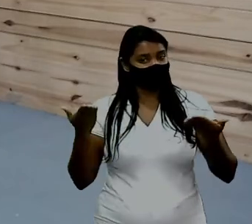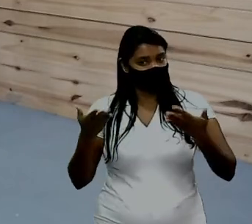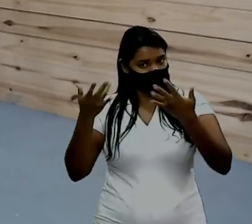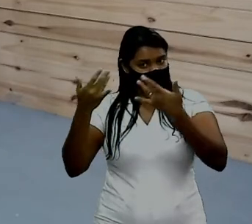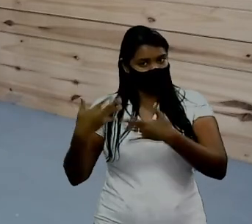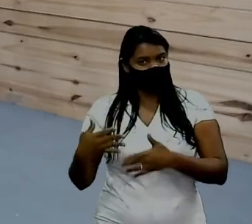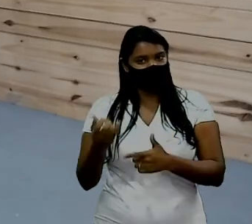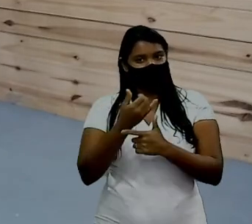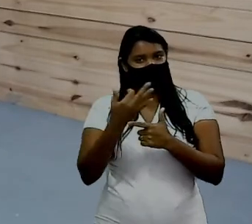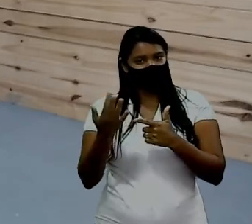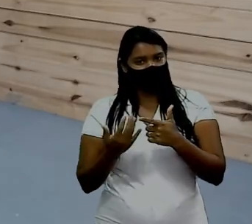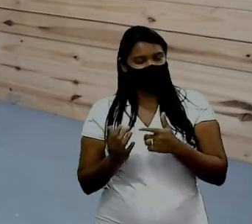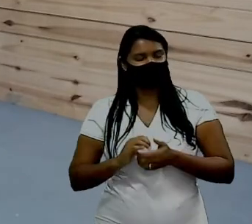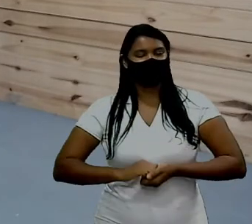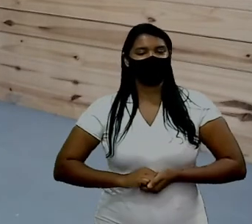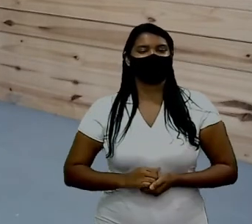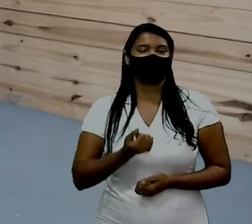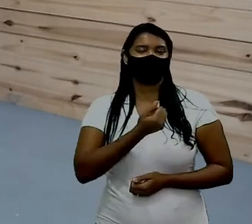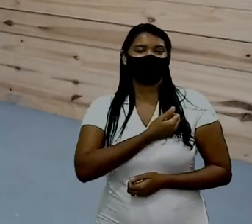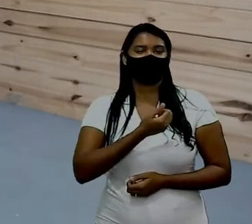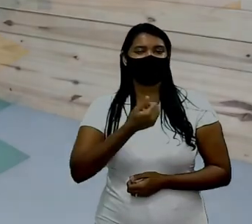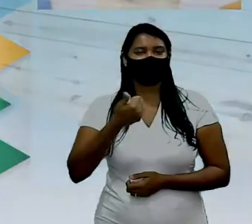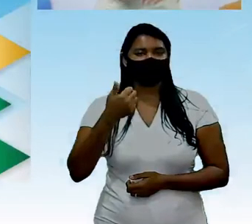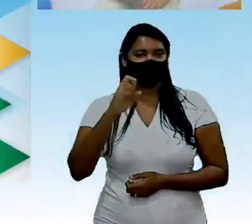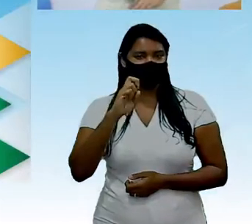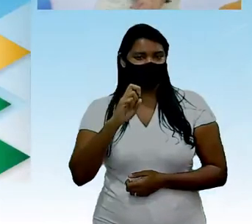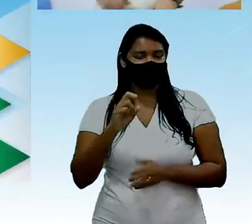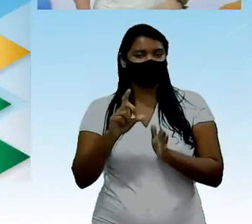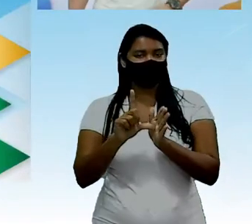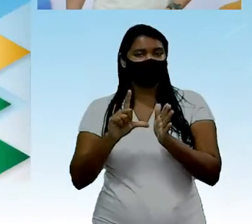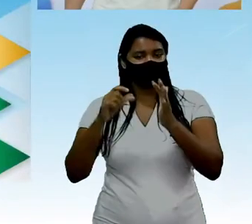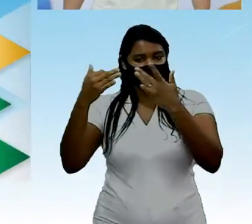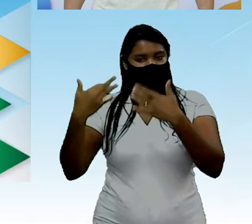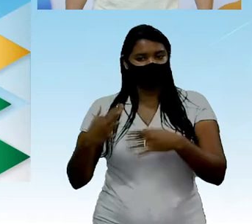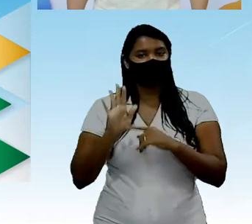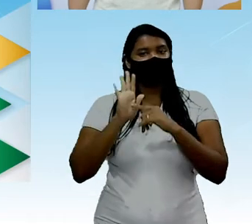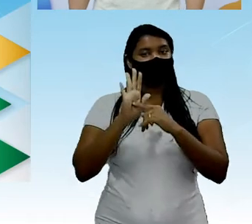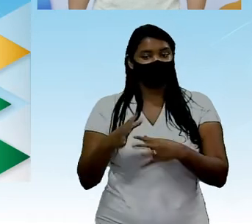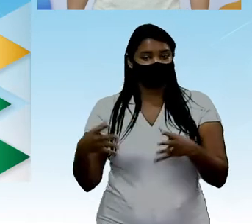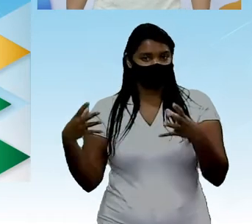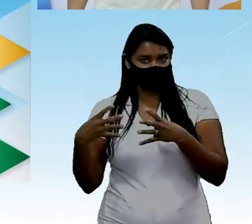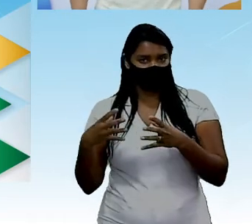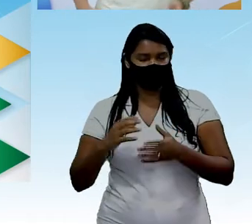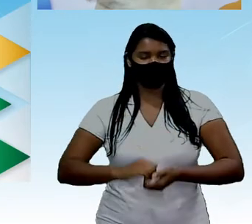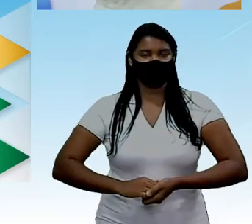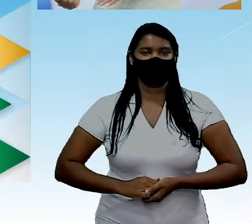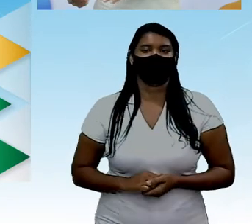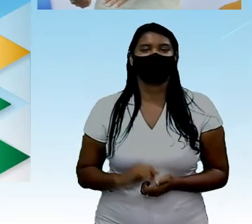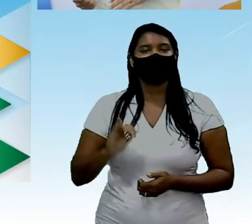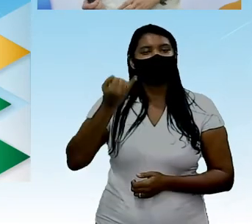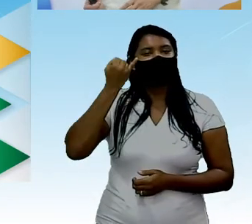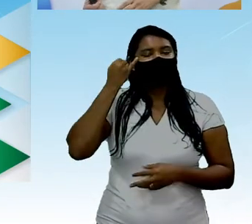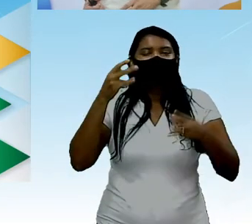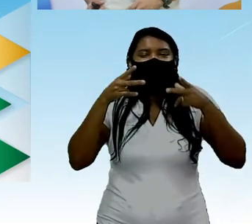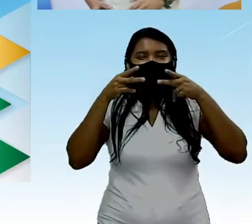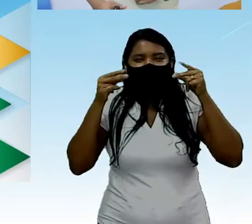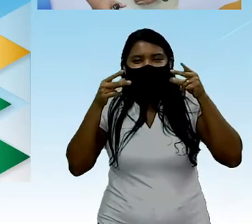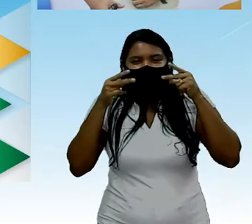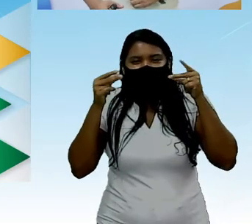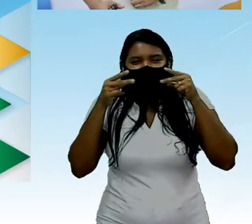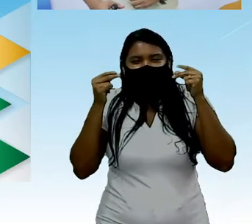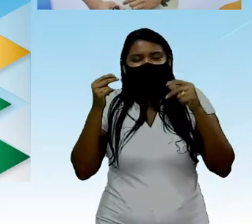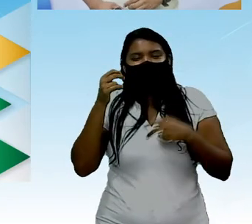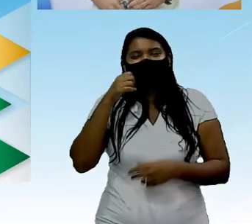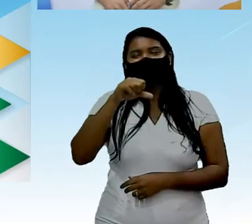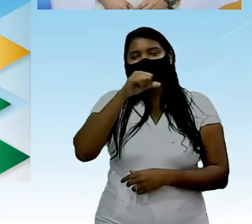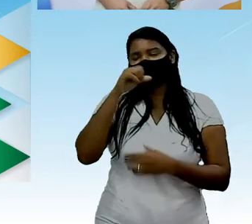sobre álgebra, claro, aula de número 15. Mas antes disso, eu tenho que apresentar a nossa equipe show, tá? A Joyce, nossa parceiraça, está aí no